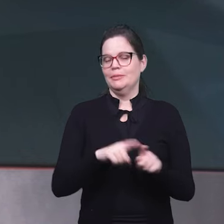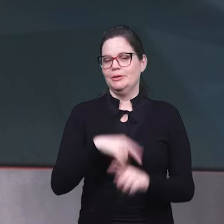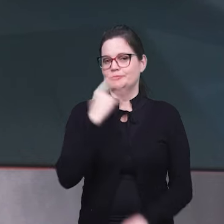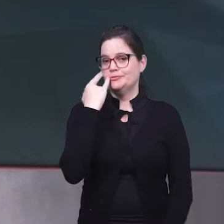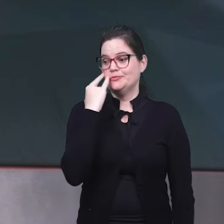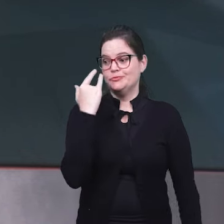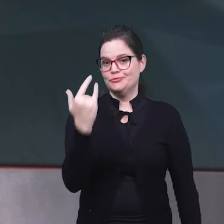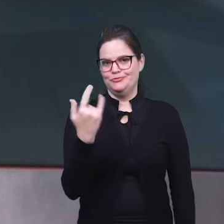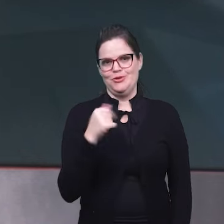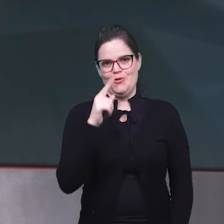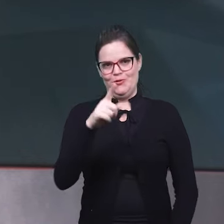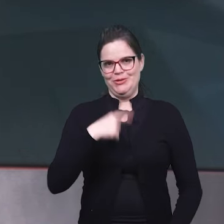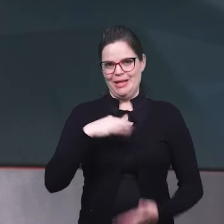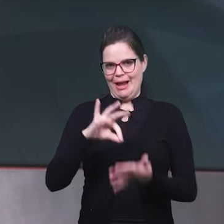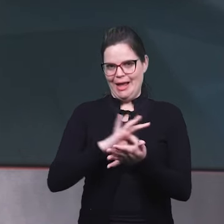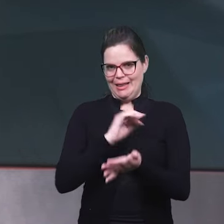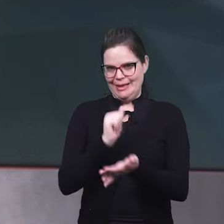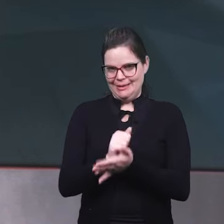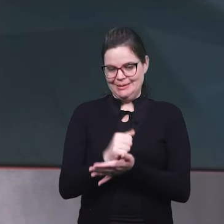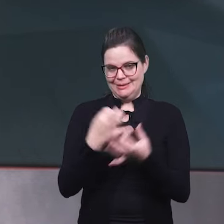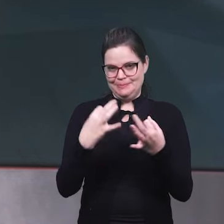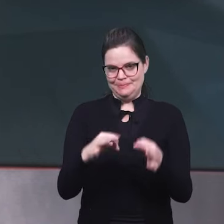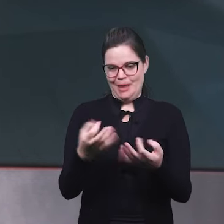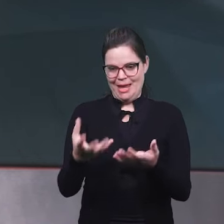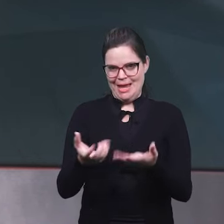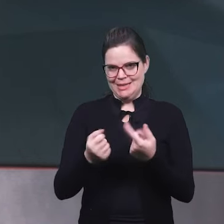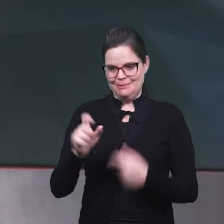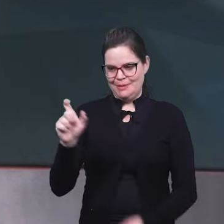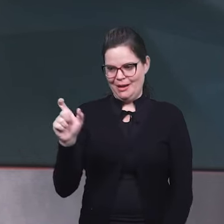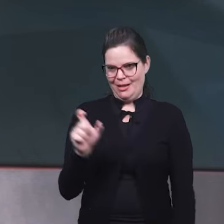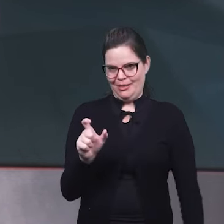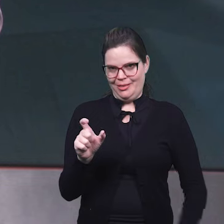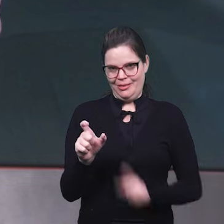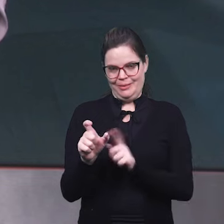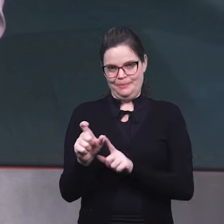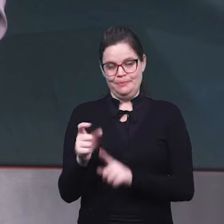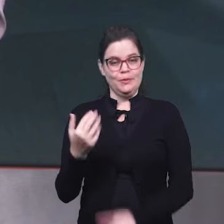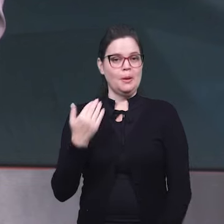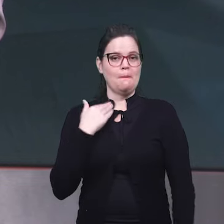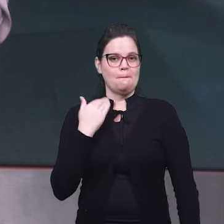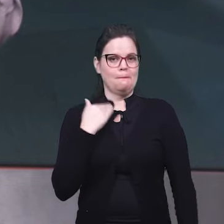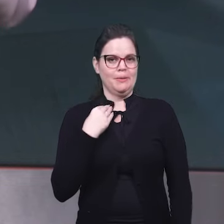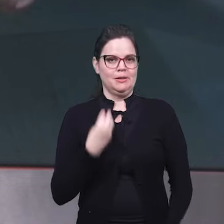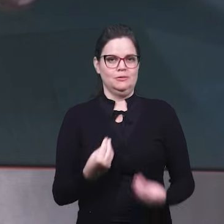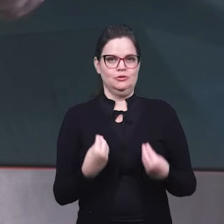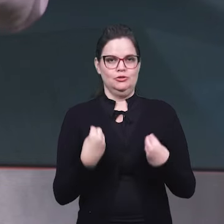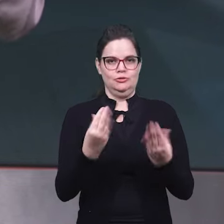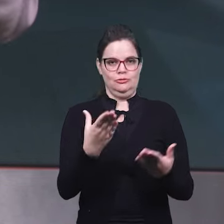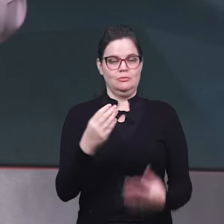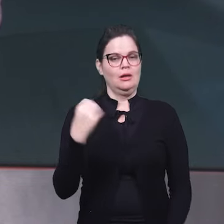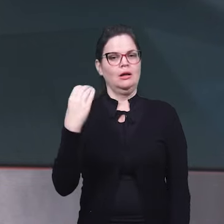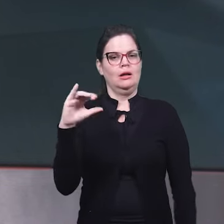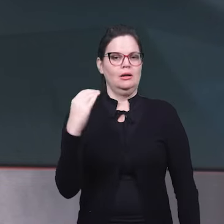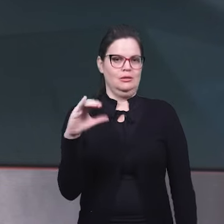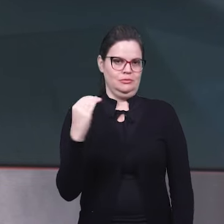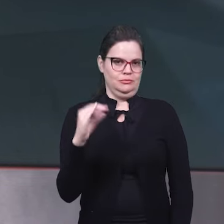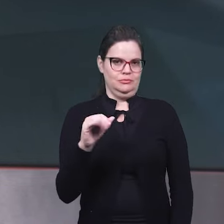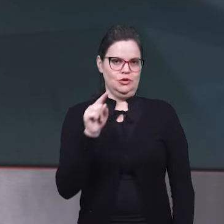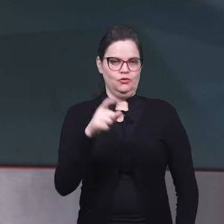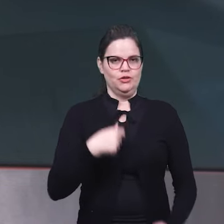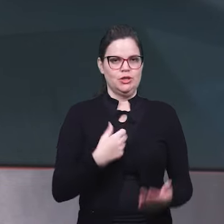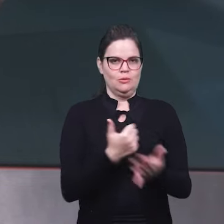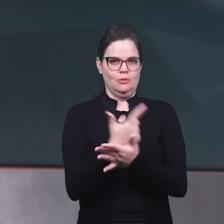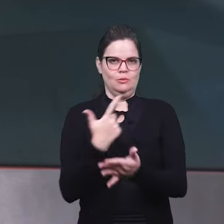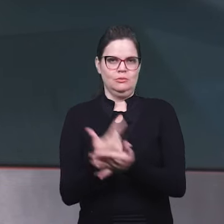tentadora. Você faz seu cadastro, a instituição financeira te dá um crédito para